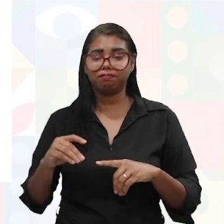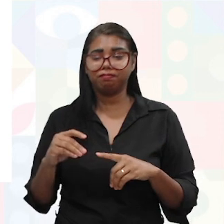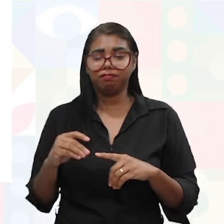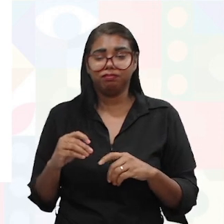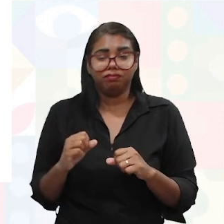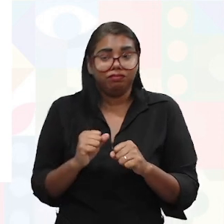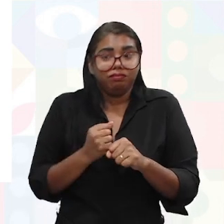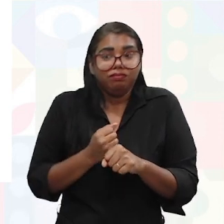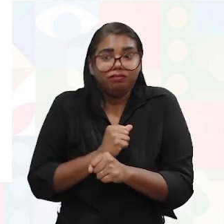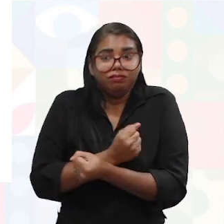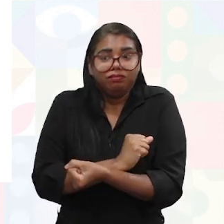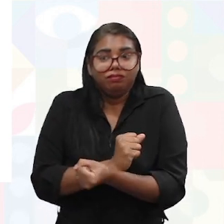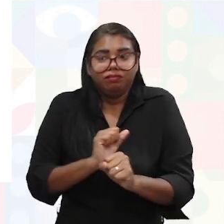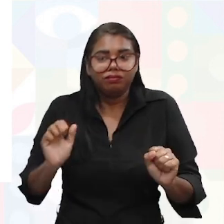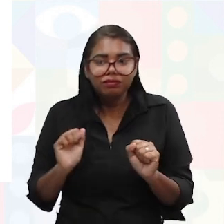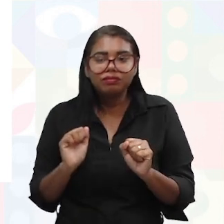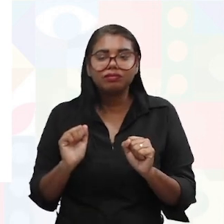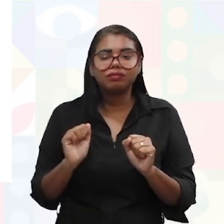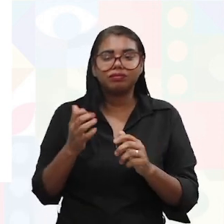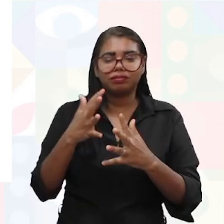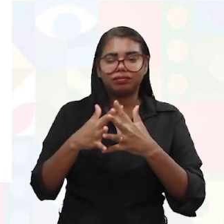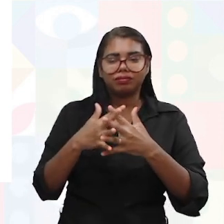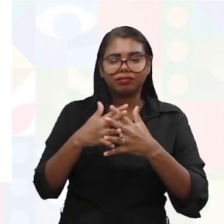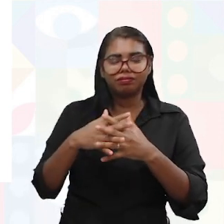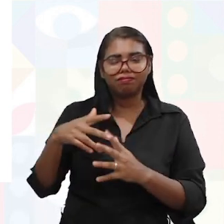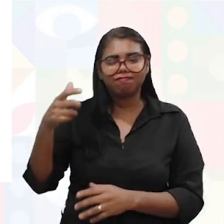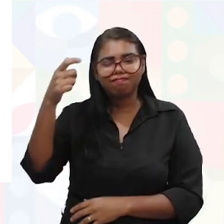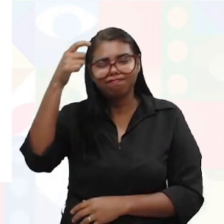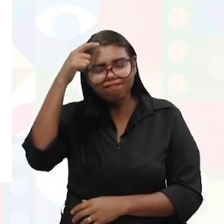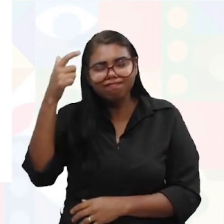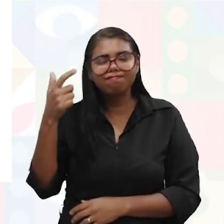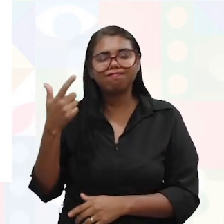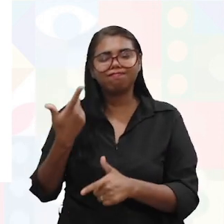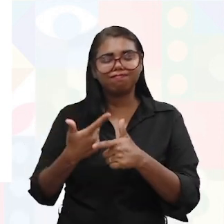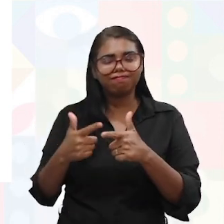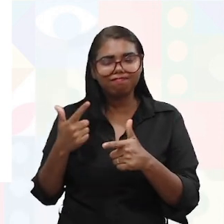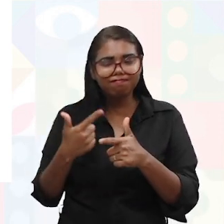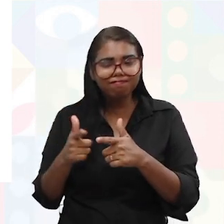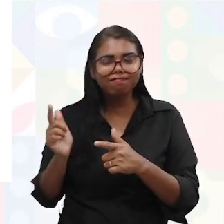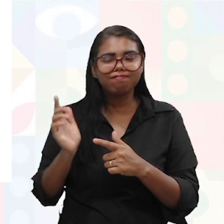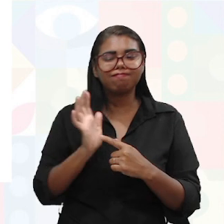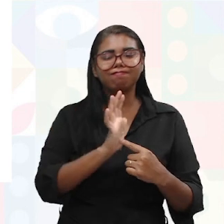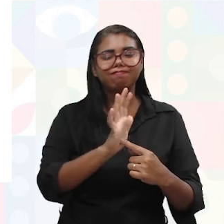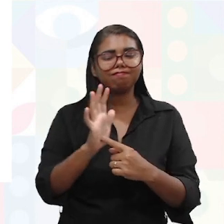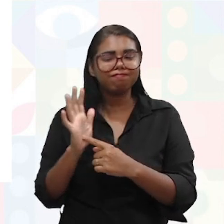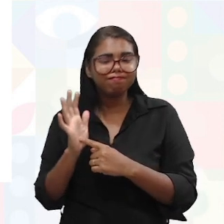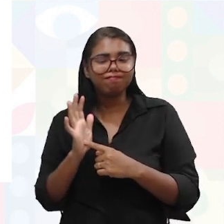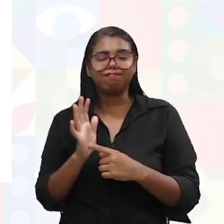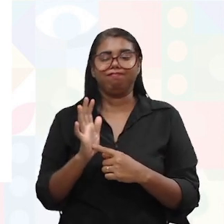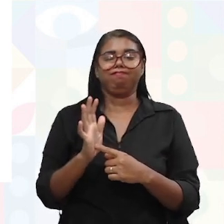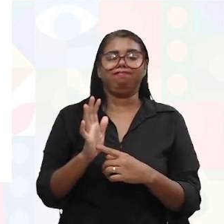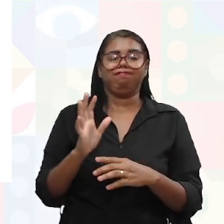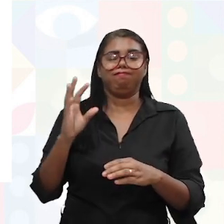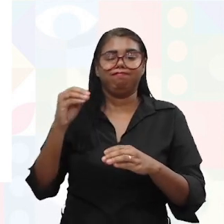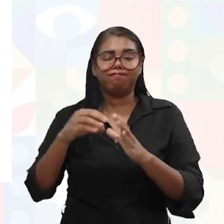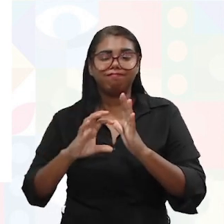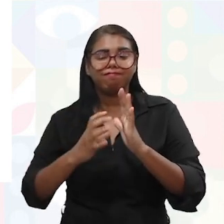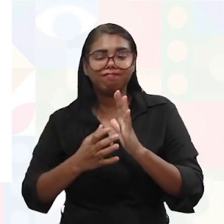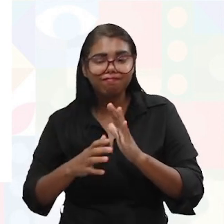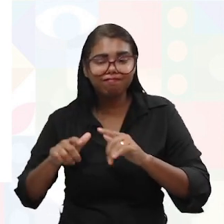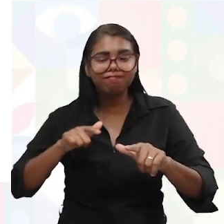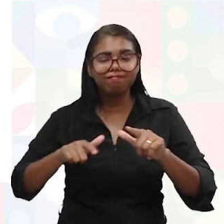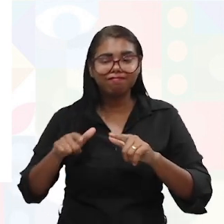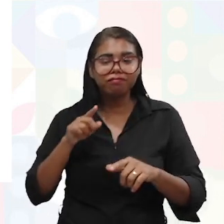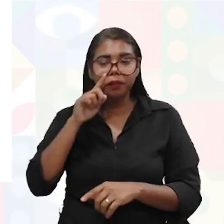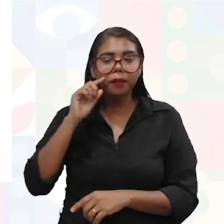cabeça e podem atrapalhar a memória o raciocínio e até fazer com que a gente Interprete os riscos de forma